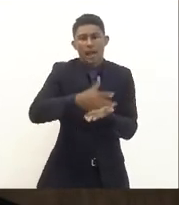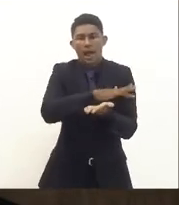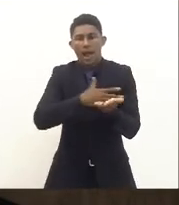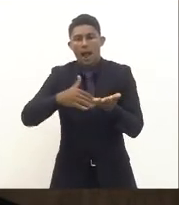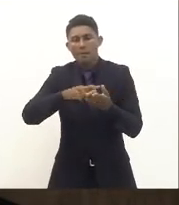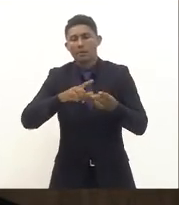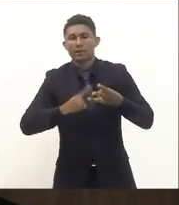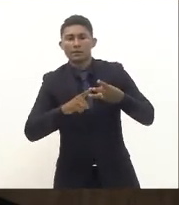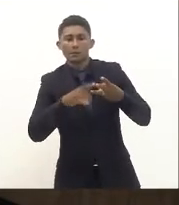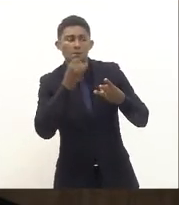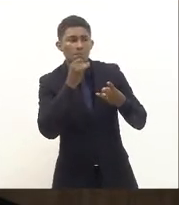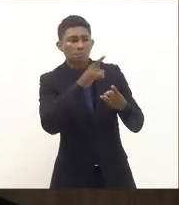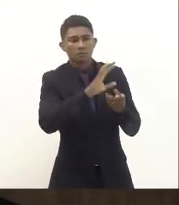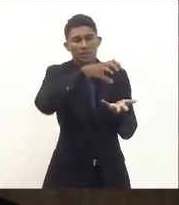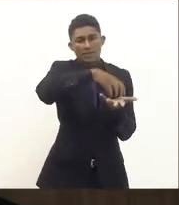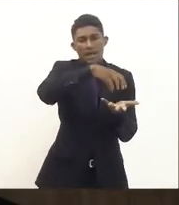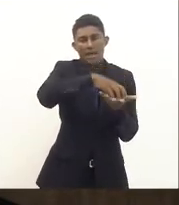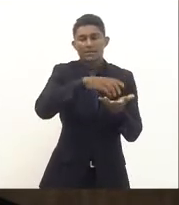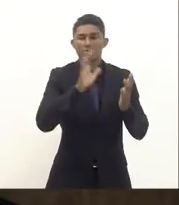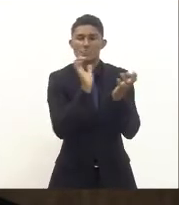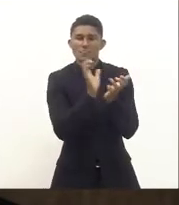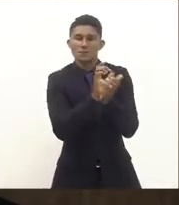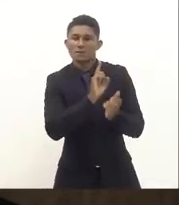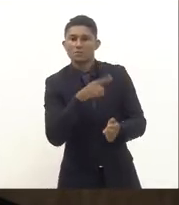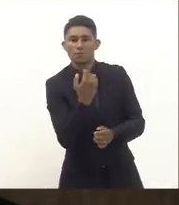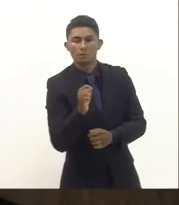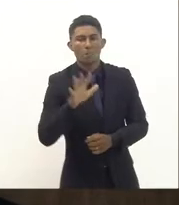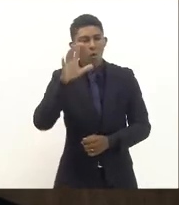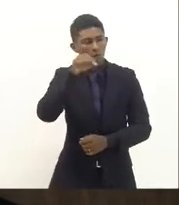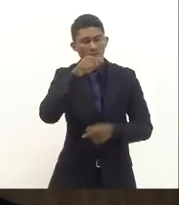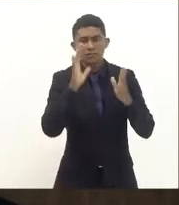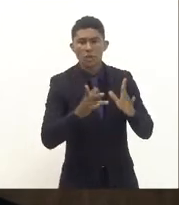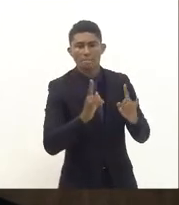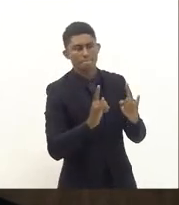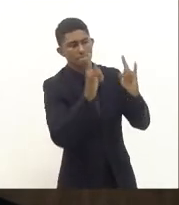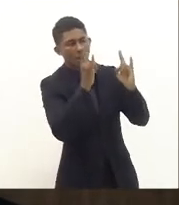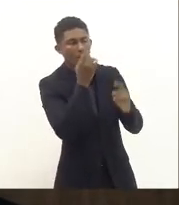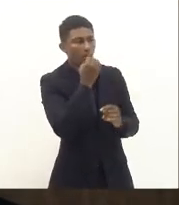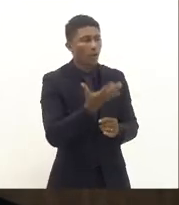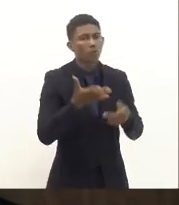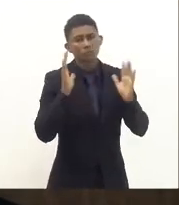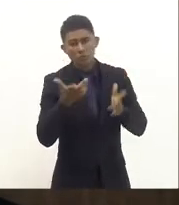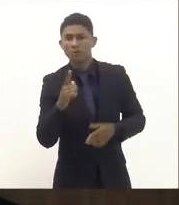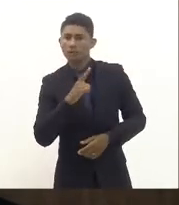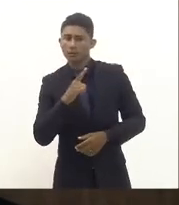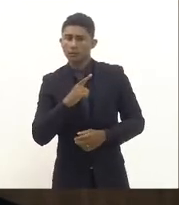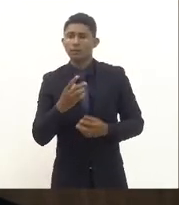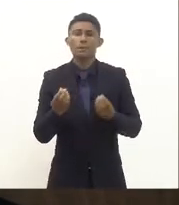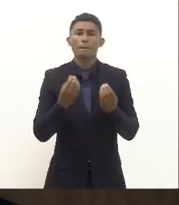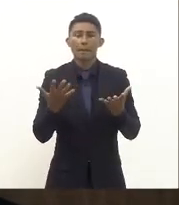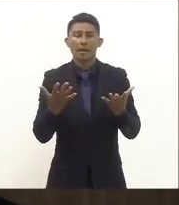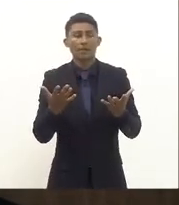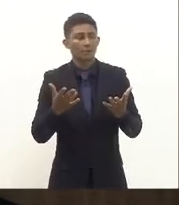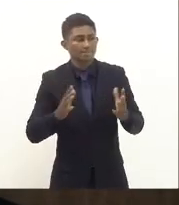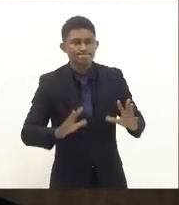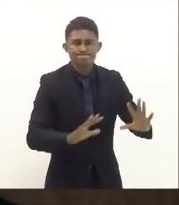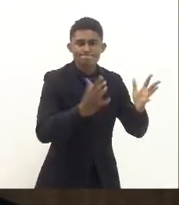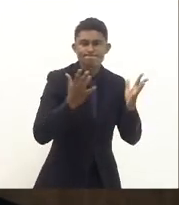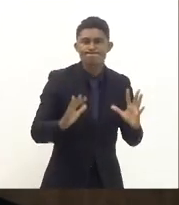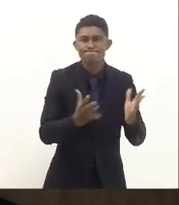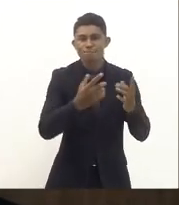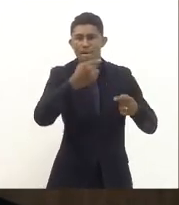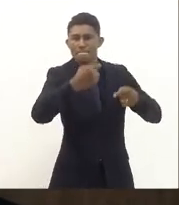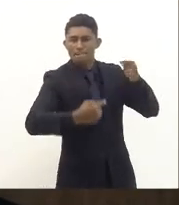cultural com uma sede do grupo nós do Morro do Vidigal entre tantas outras alternativas Então tudo isso para criar as condições para que haja uma política